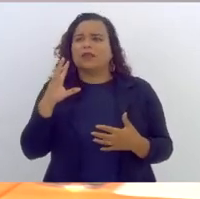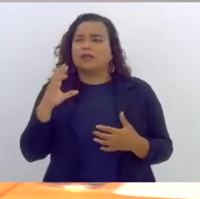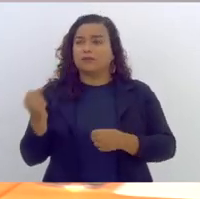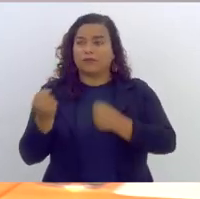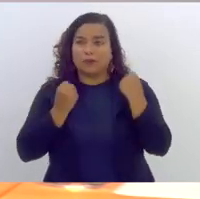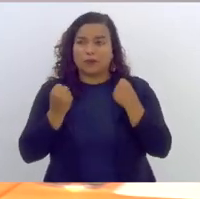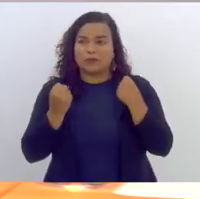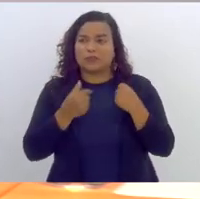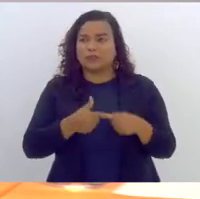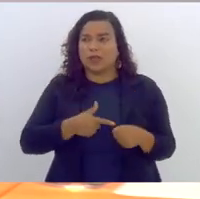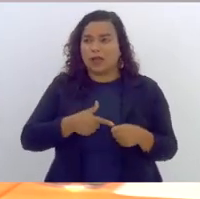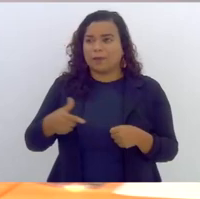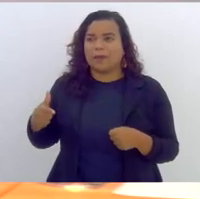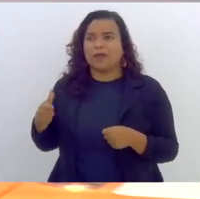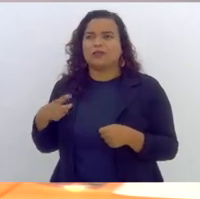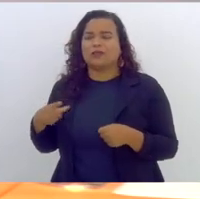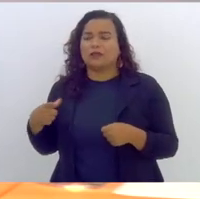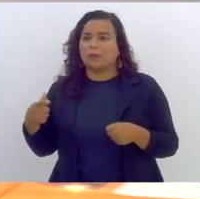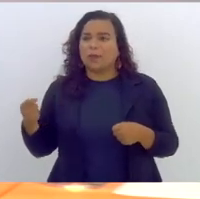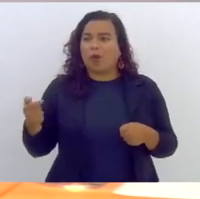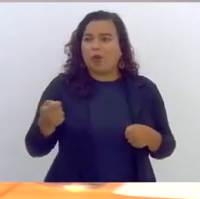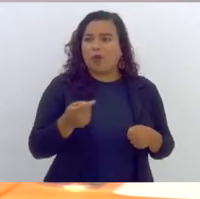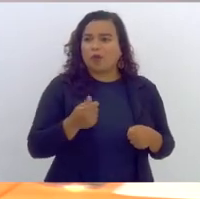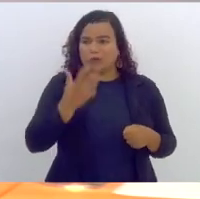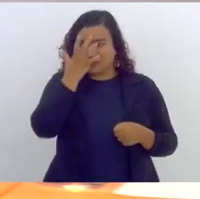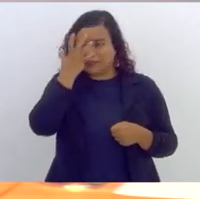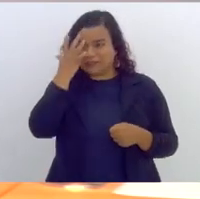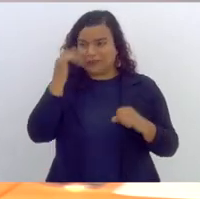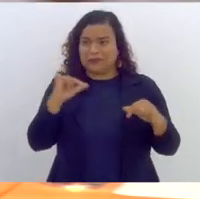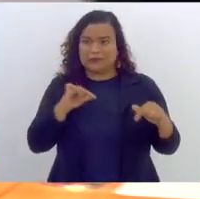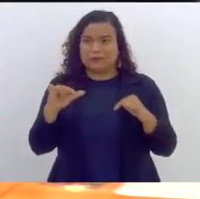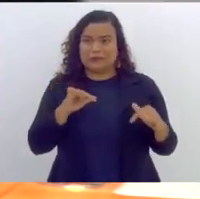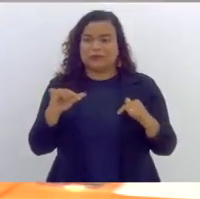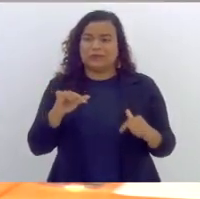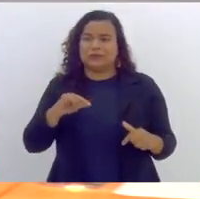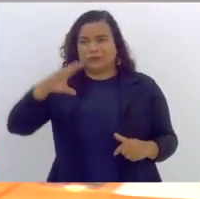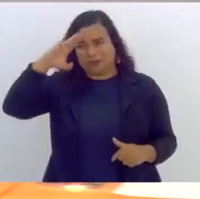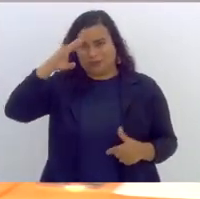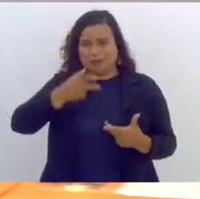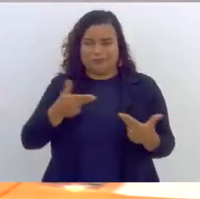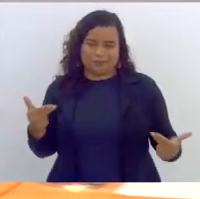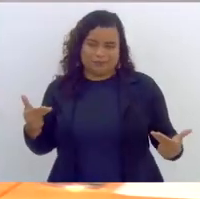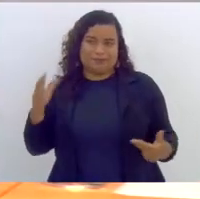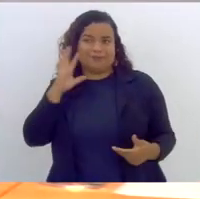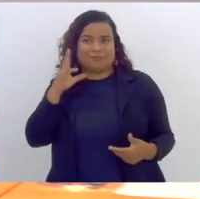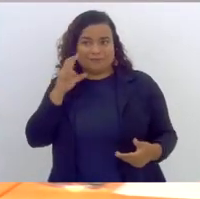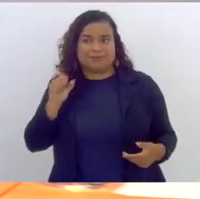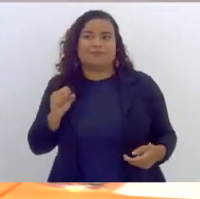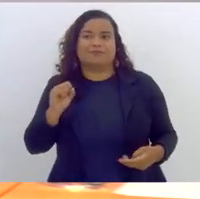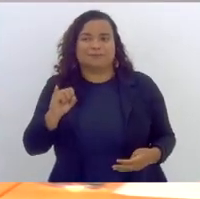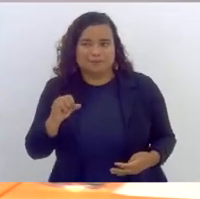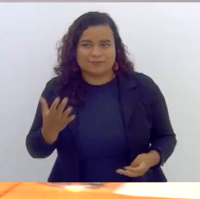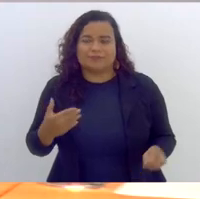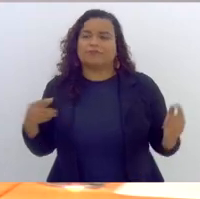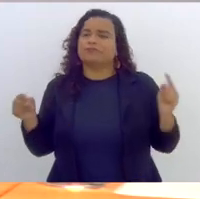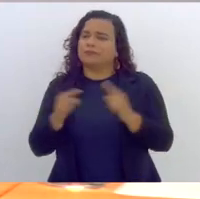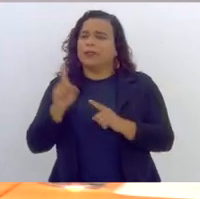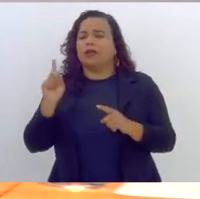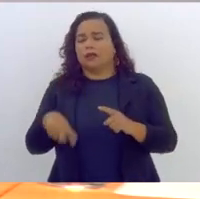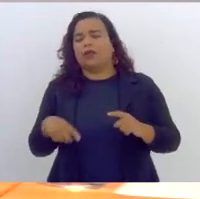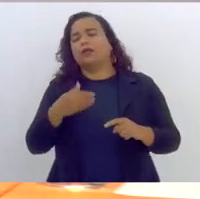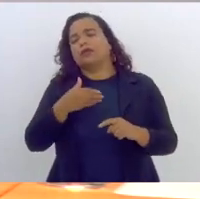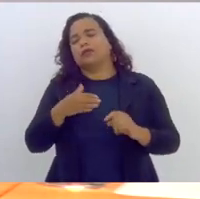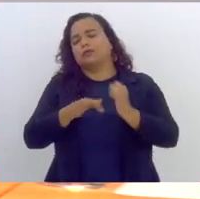armadas com déficit enorme de soldados e etc isso seria considerado um caso de segurança nacional